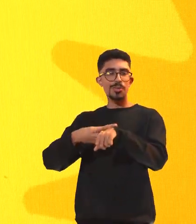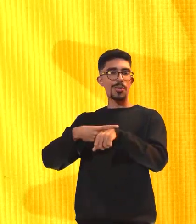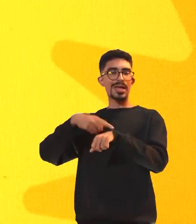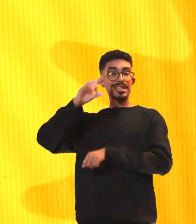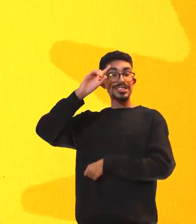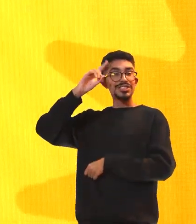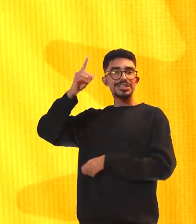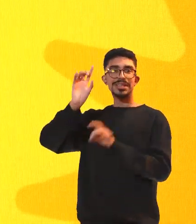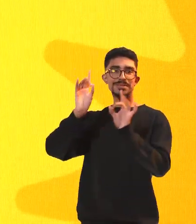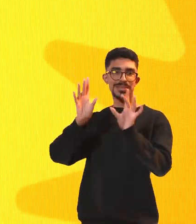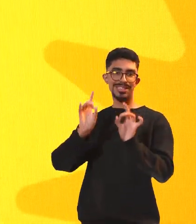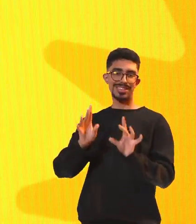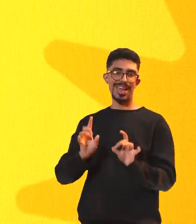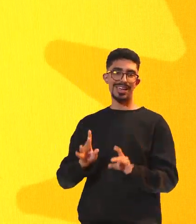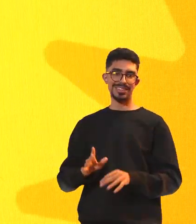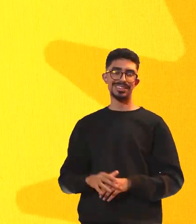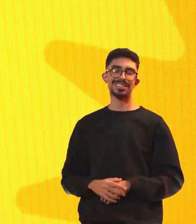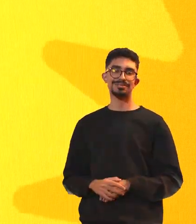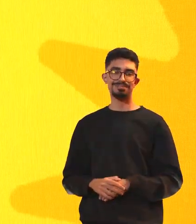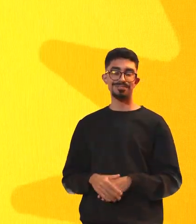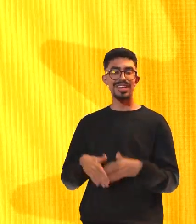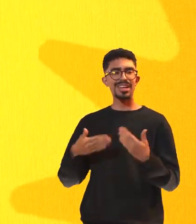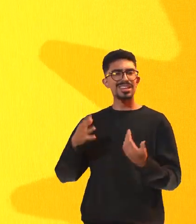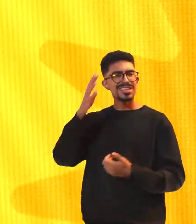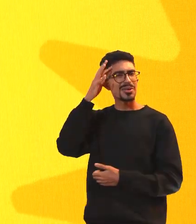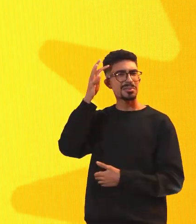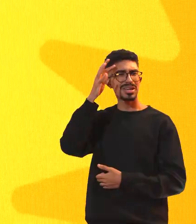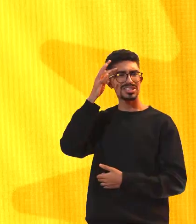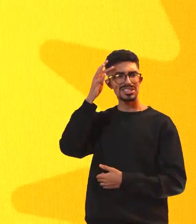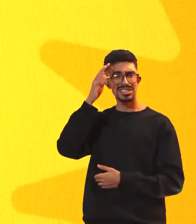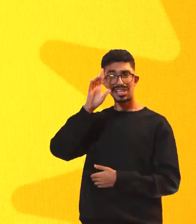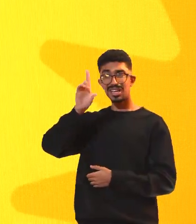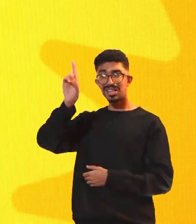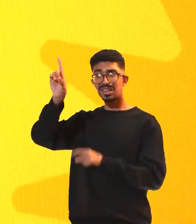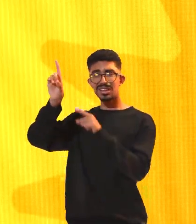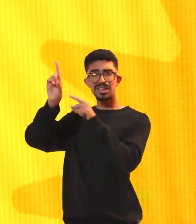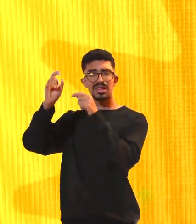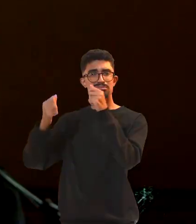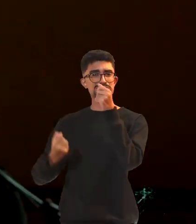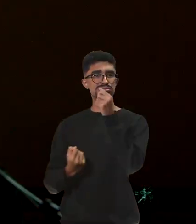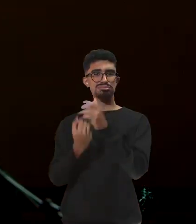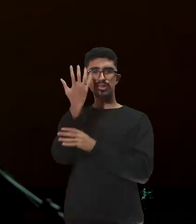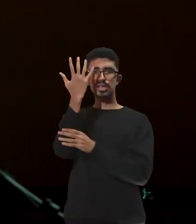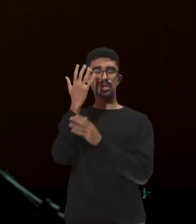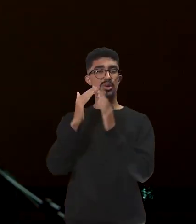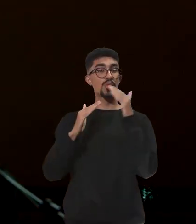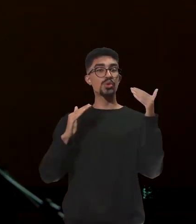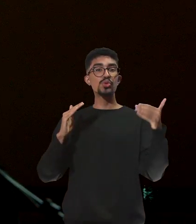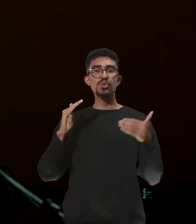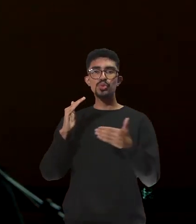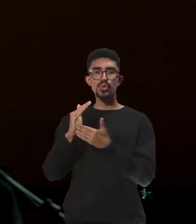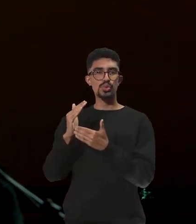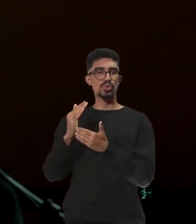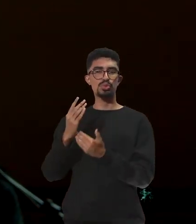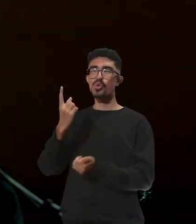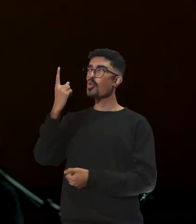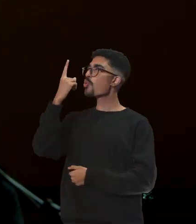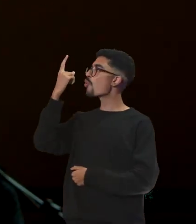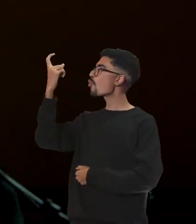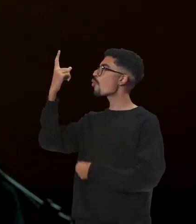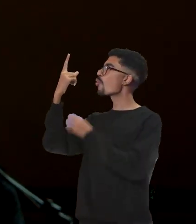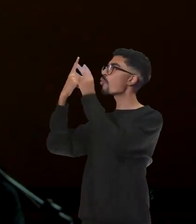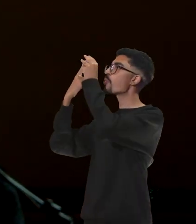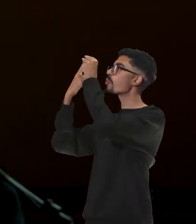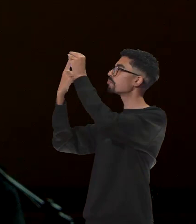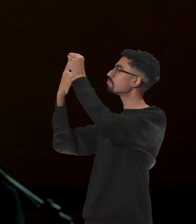Para pensar. O Deus criador de todas as coisas, que tem todo o poder no céu e na terra. O único Deus, que